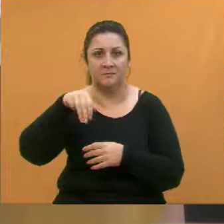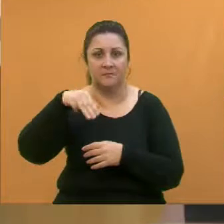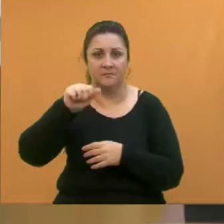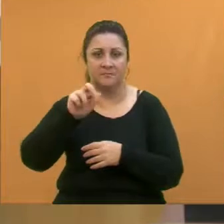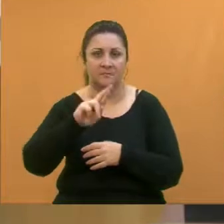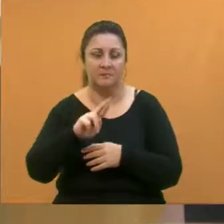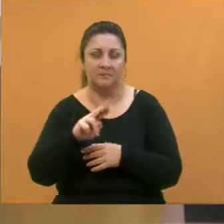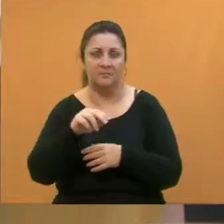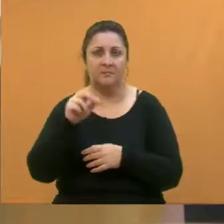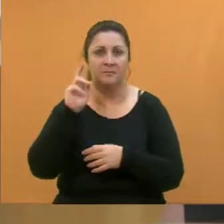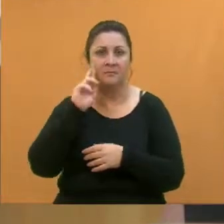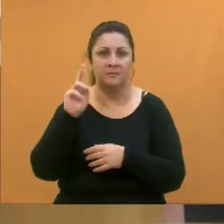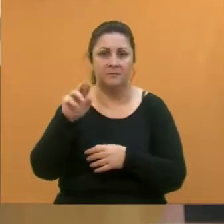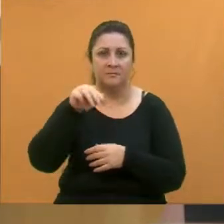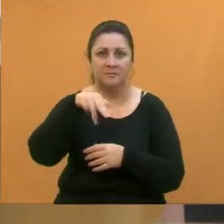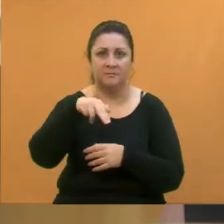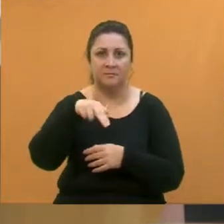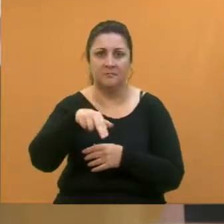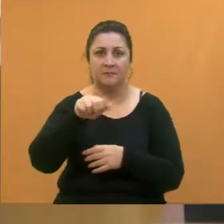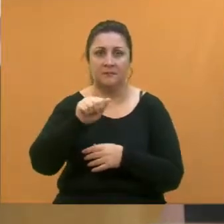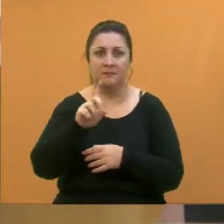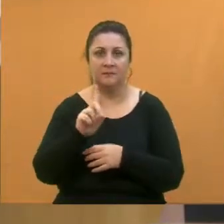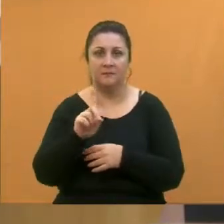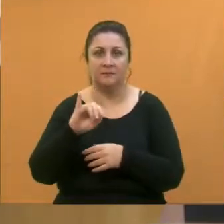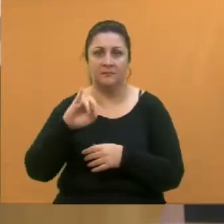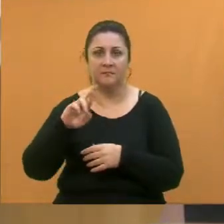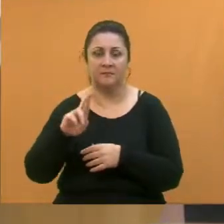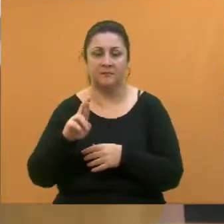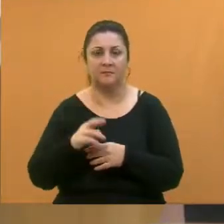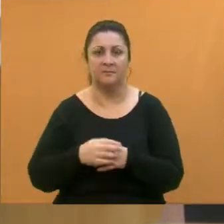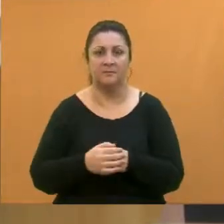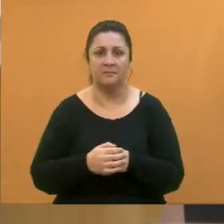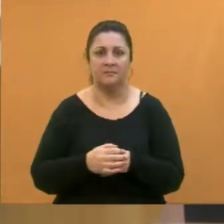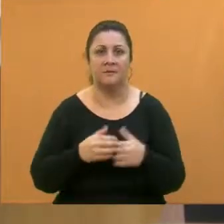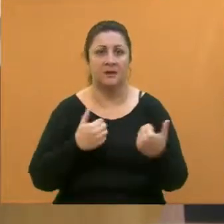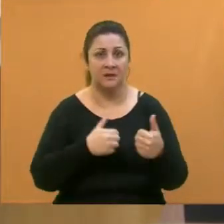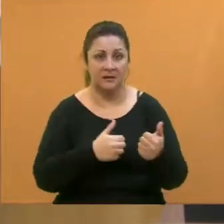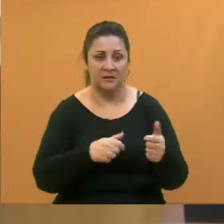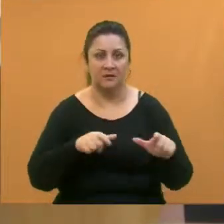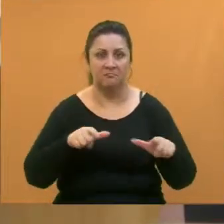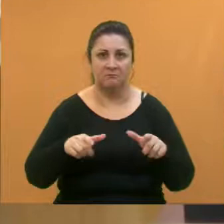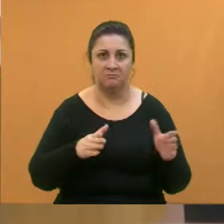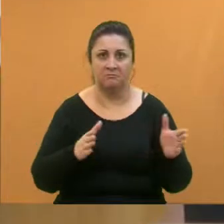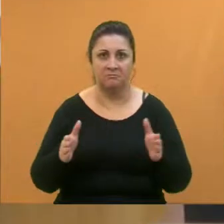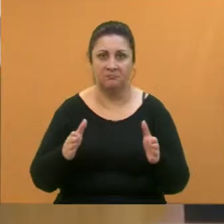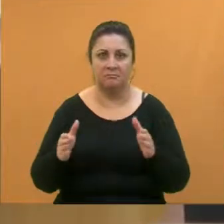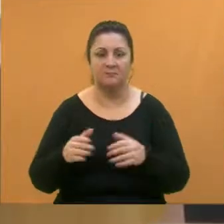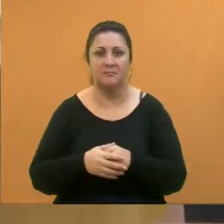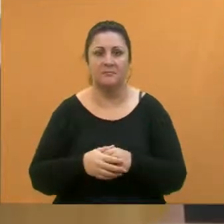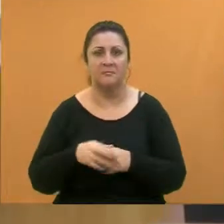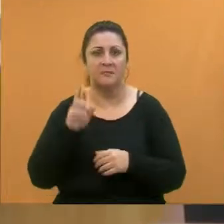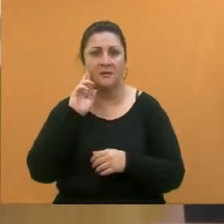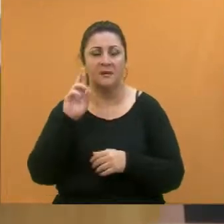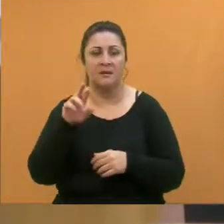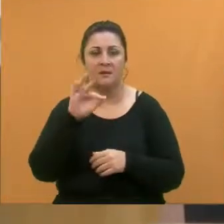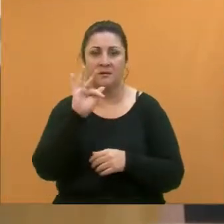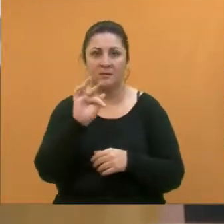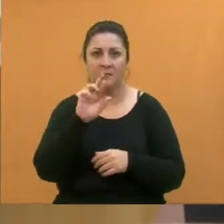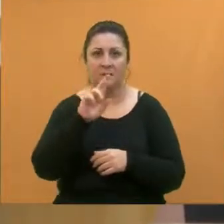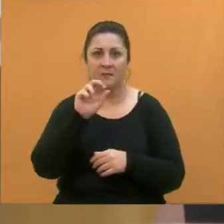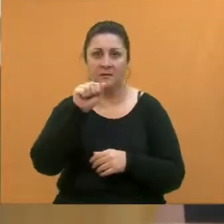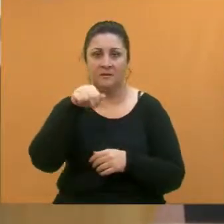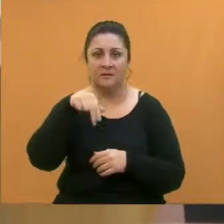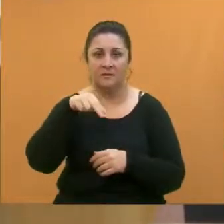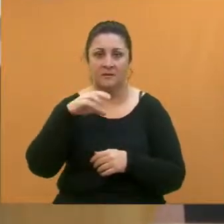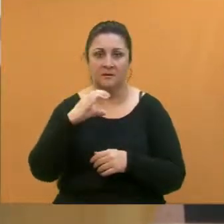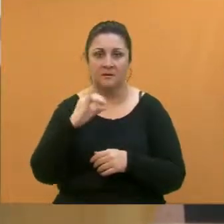senhor Nadir Cândia, né, um grande amigo nosso, acompanha o nosso mandato, e o senhor Francisco, um grande amigo nosso, que já foi homenageado por nós